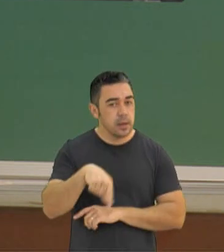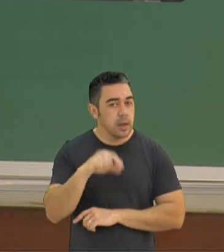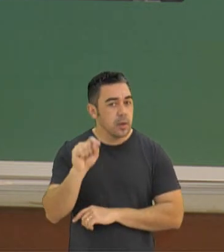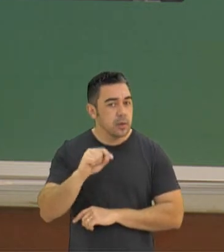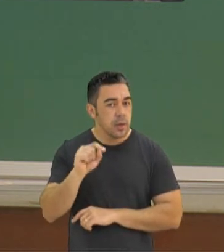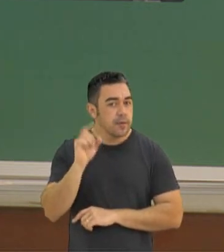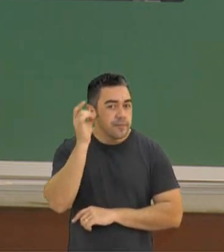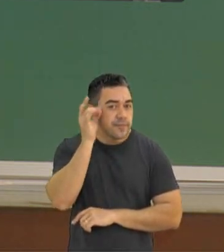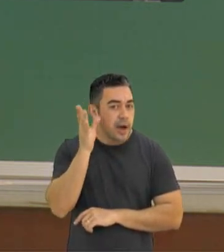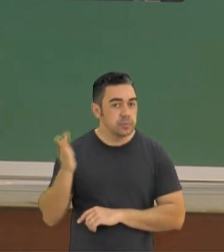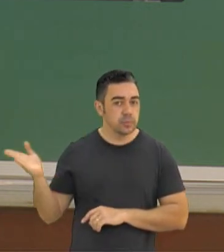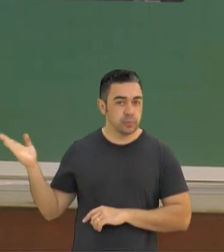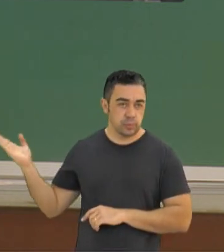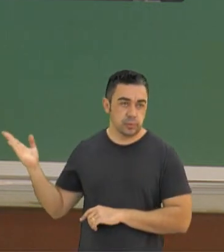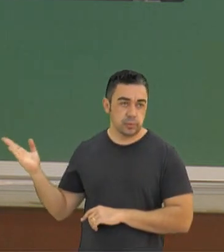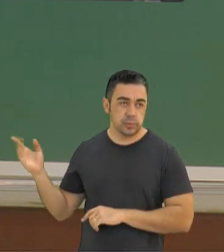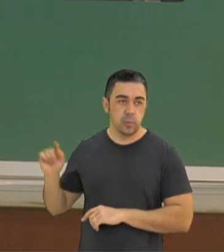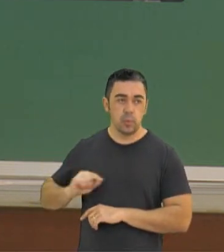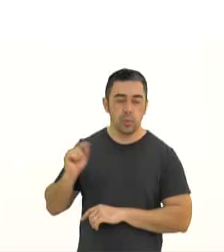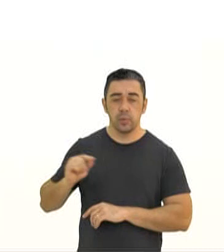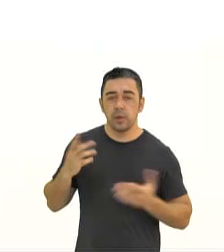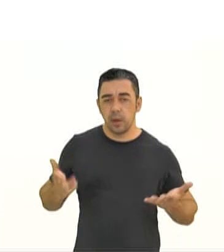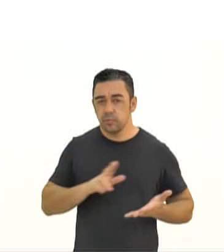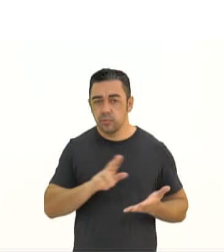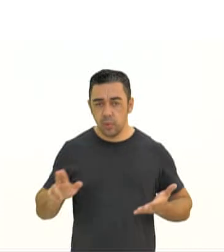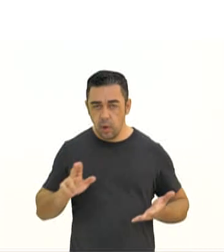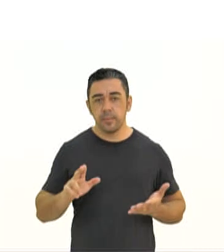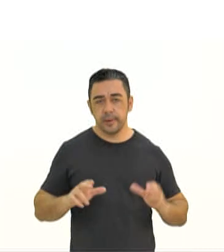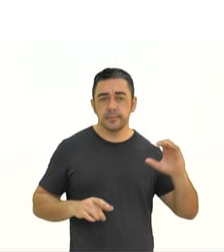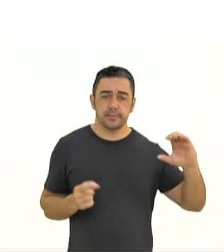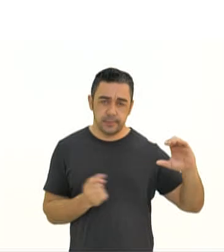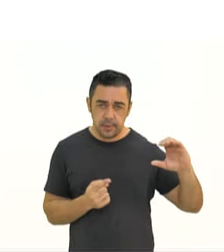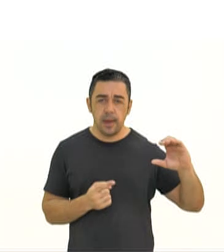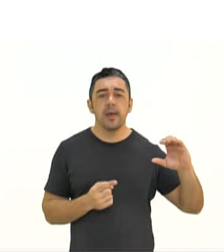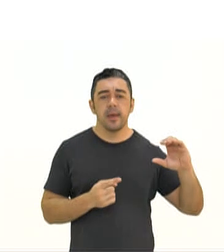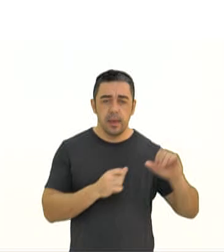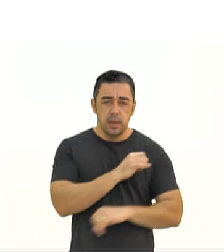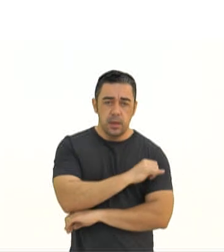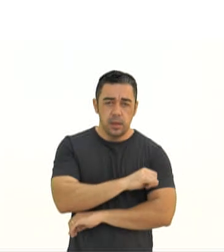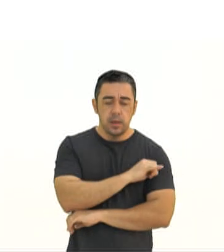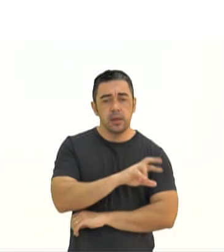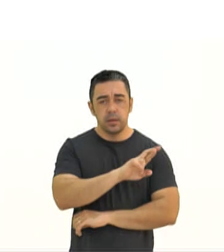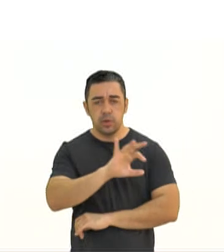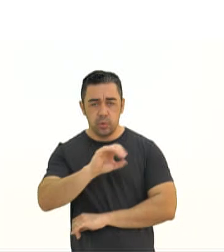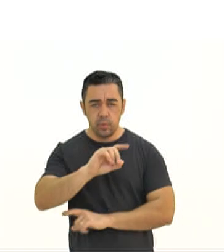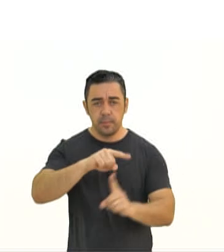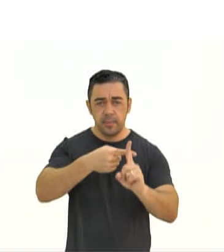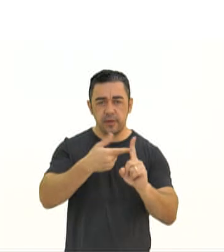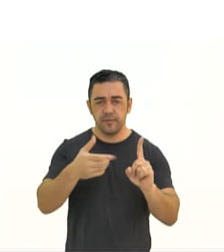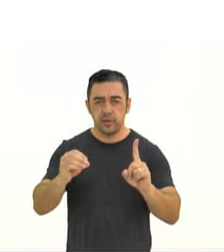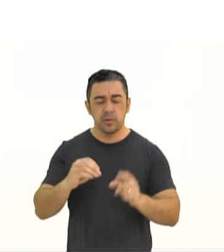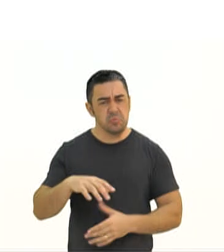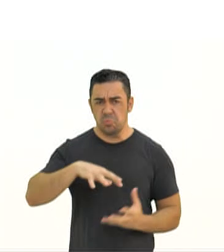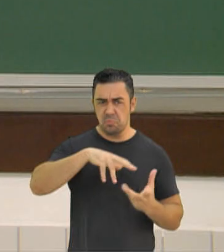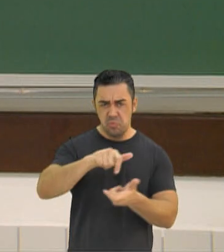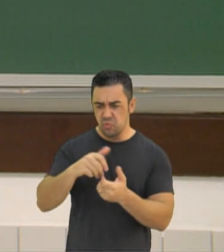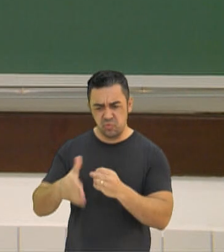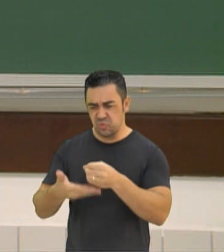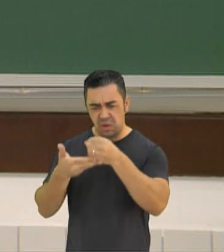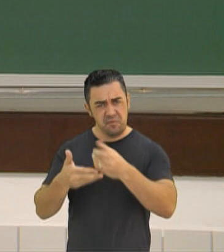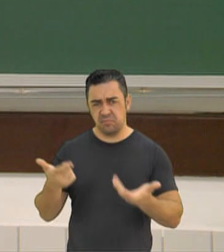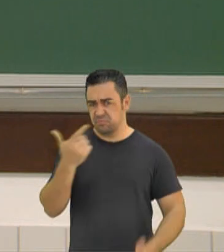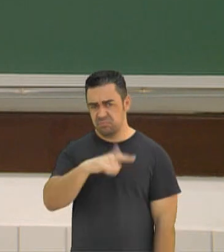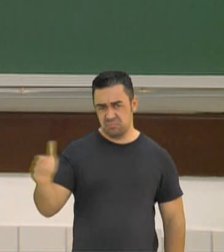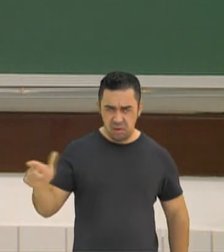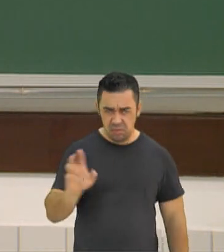considerada fácil. Então dentro desse quesito, resposta obviamente Rio mais 20. Não vai ser Mundo Sustentável, não teve nenhum protocolo